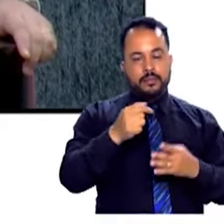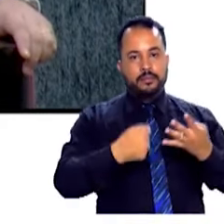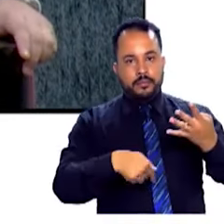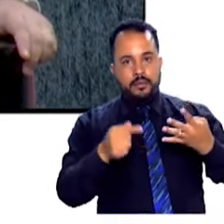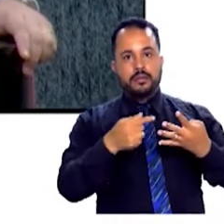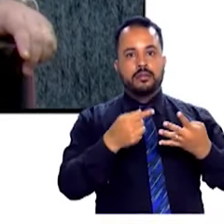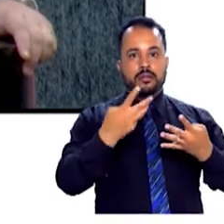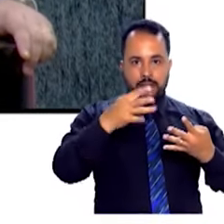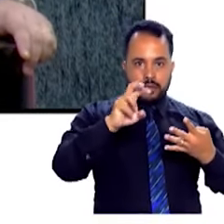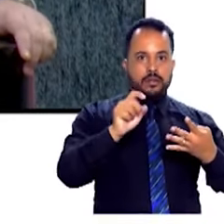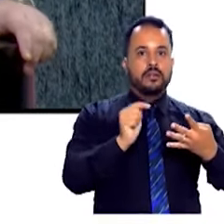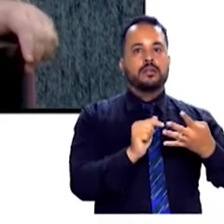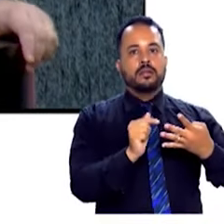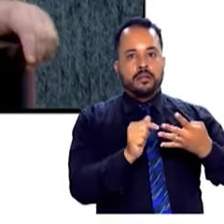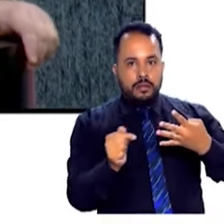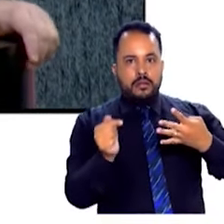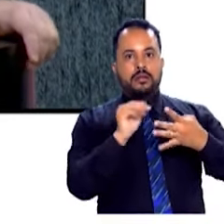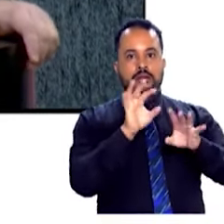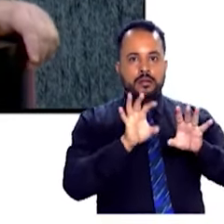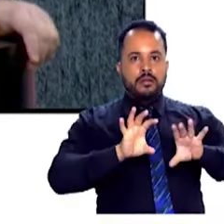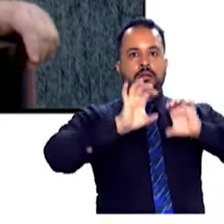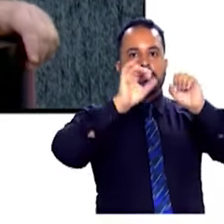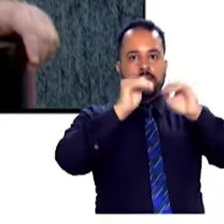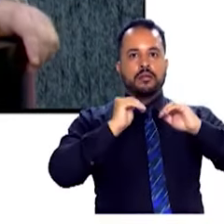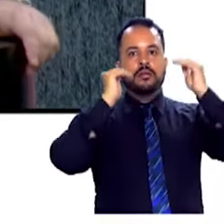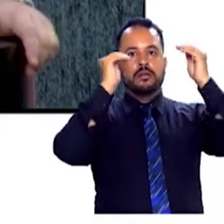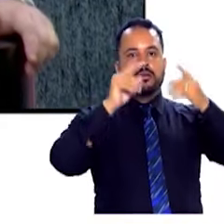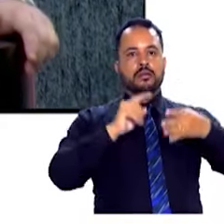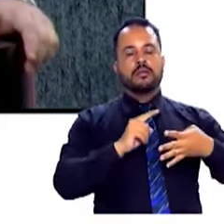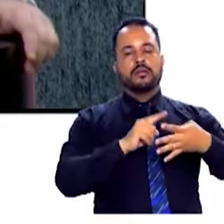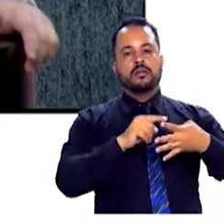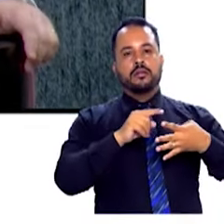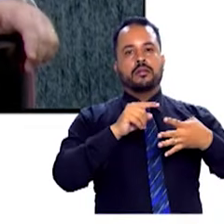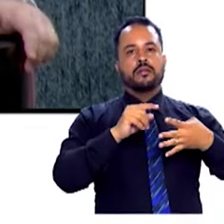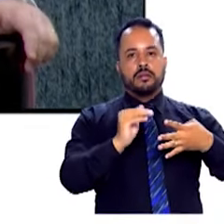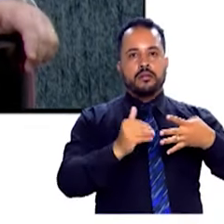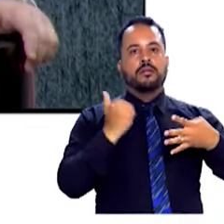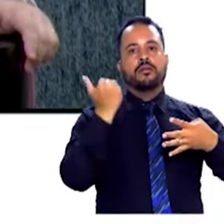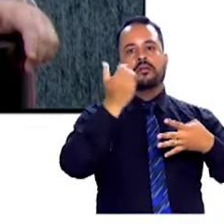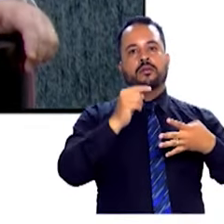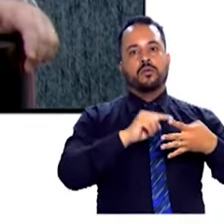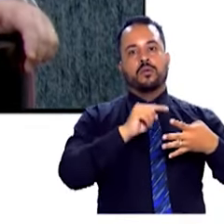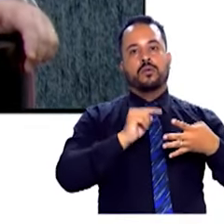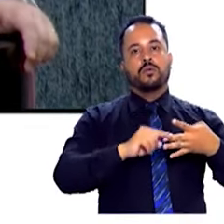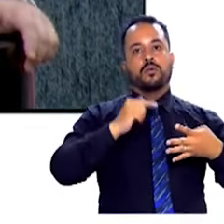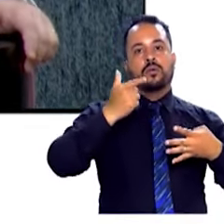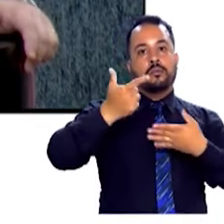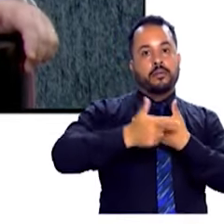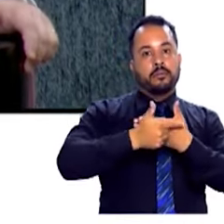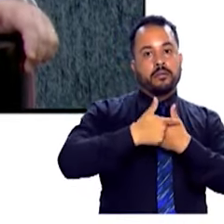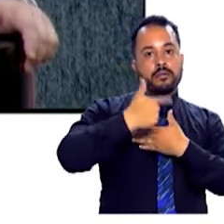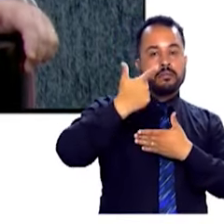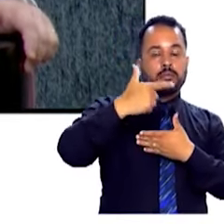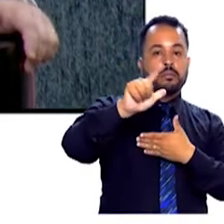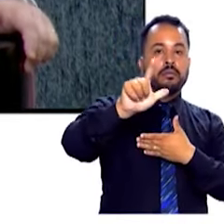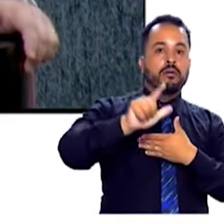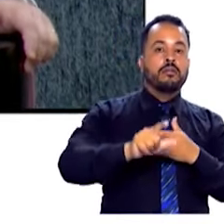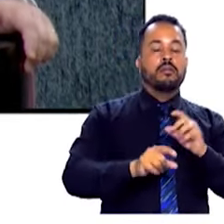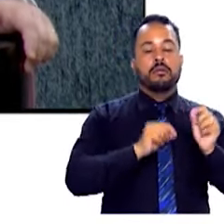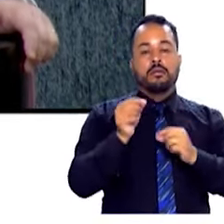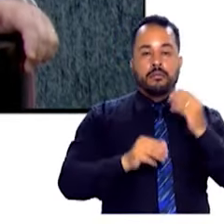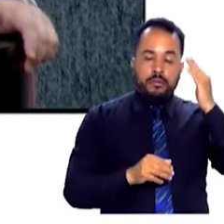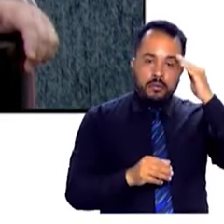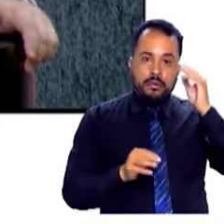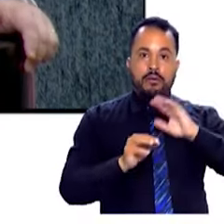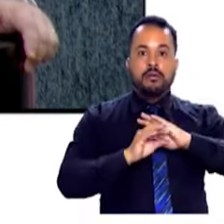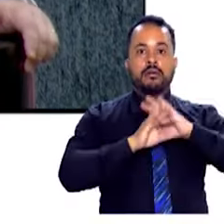grau Superior Tribunal de Justiça e Supremo Tribunal Federal desempenham outra função e quando é que eu começo a compreender isso quando